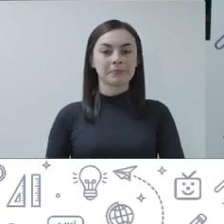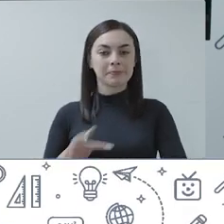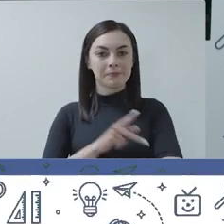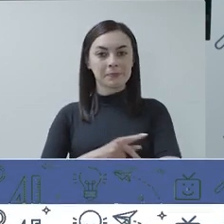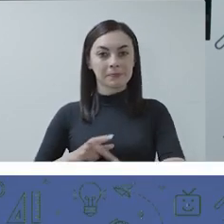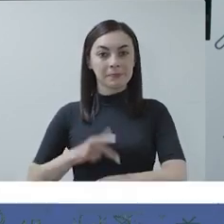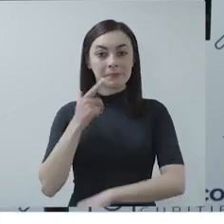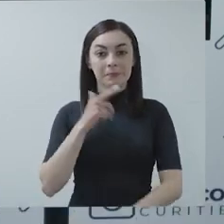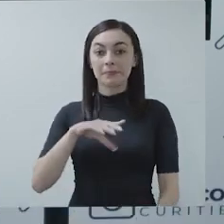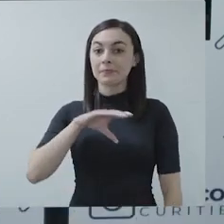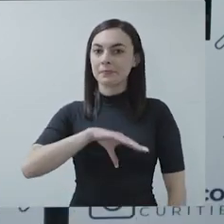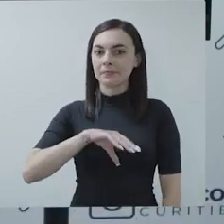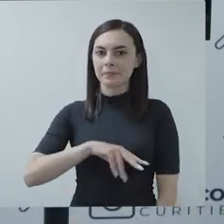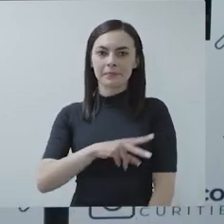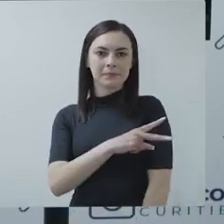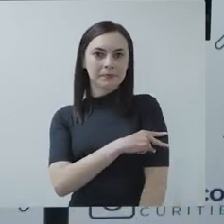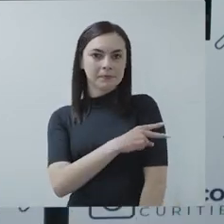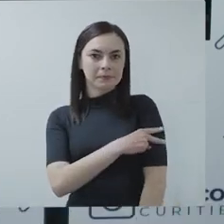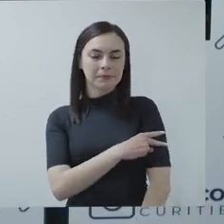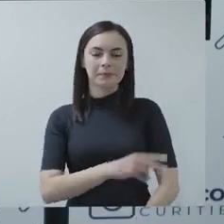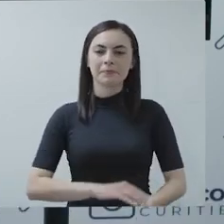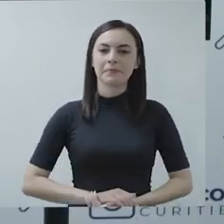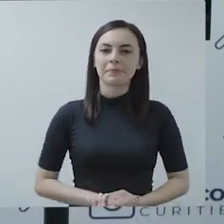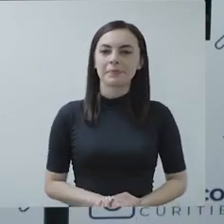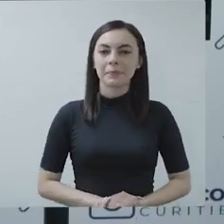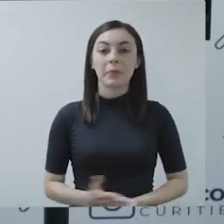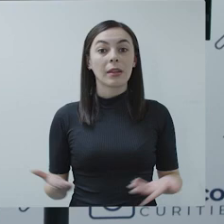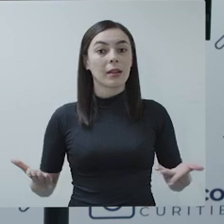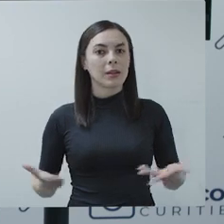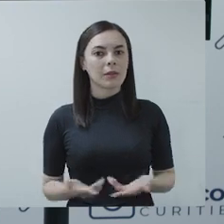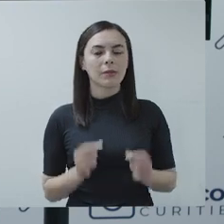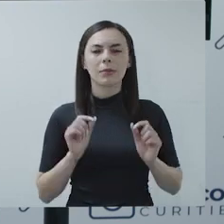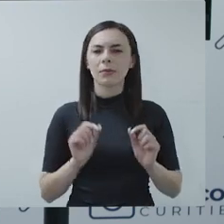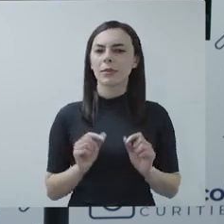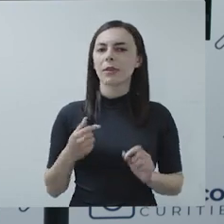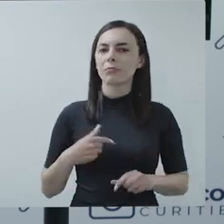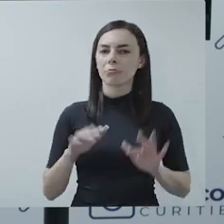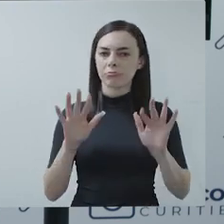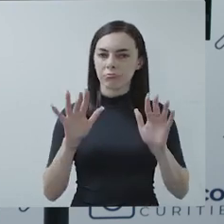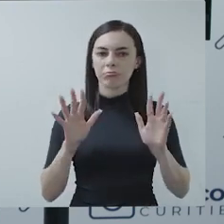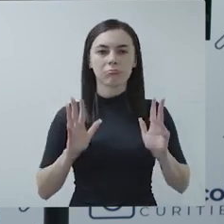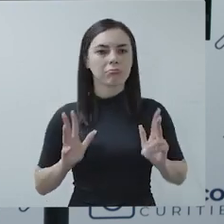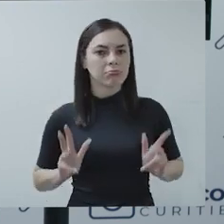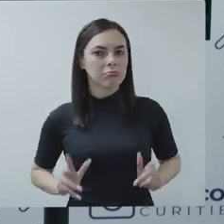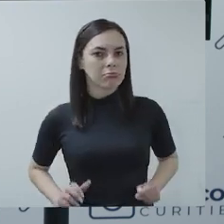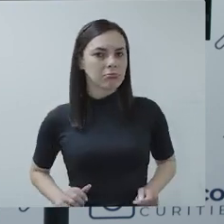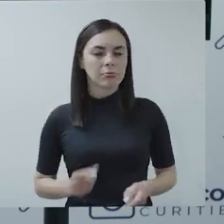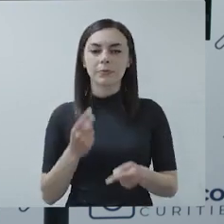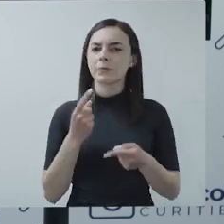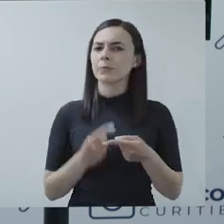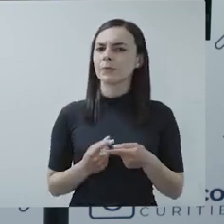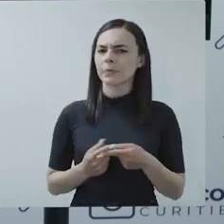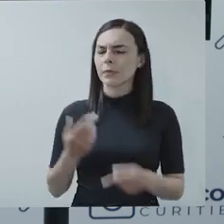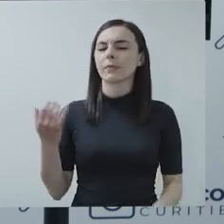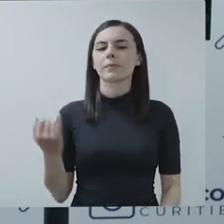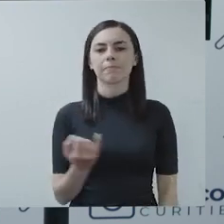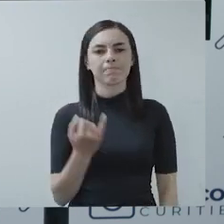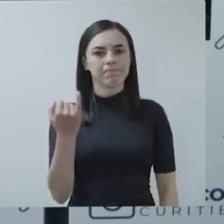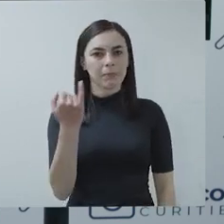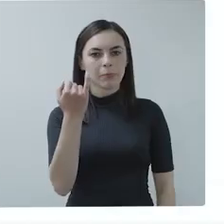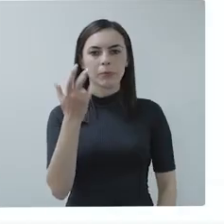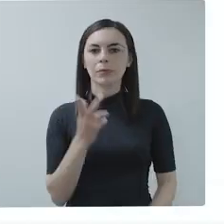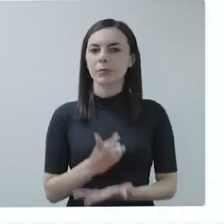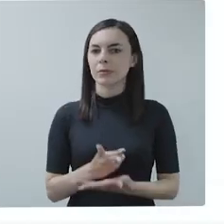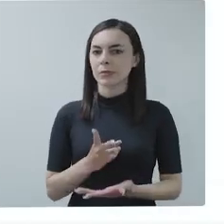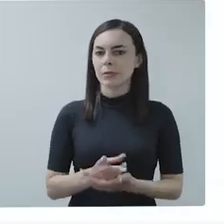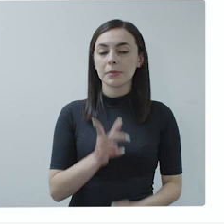língua portuguesa do segundo ano. E agora eu vou higienizar um pouquinho as minhas mãos, né? Porque é muito importante a gente